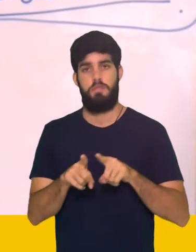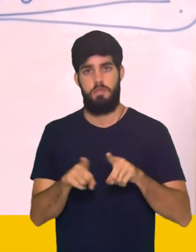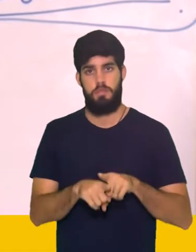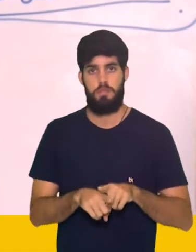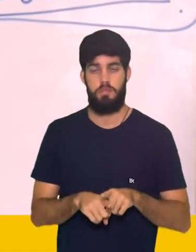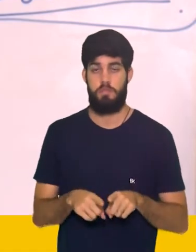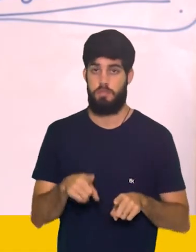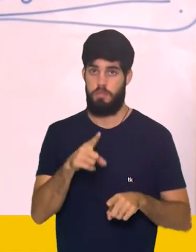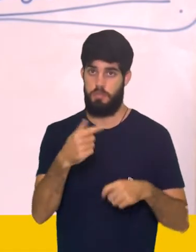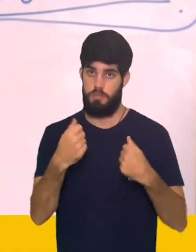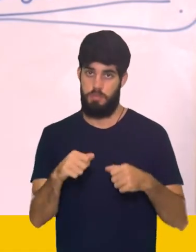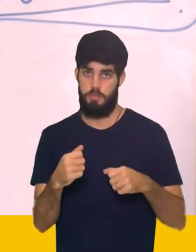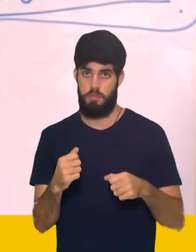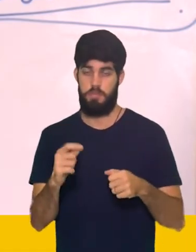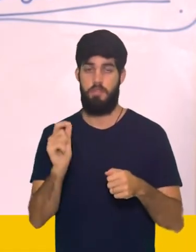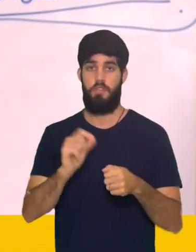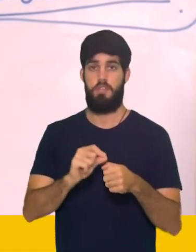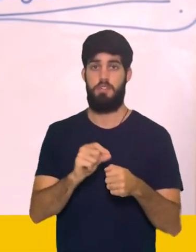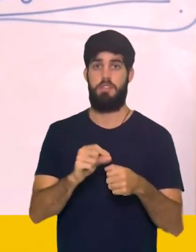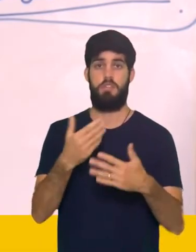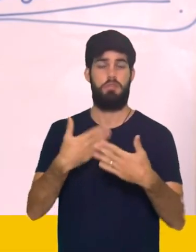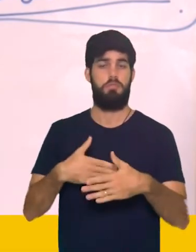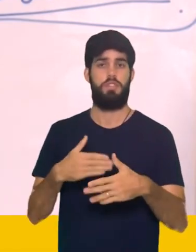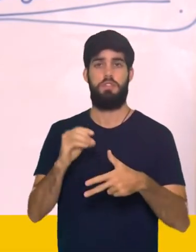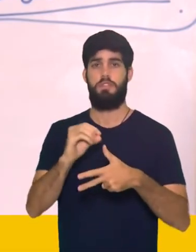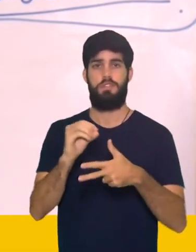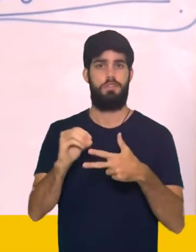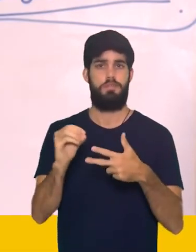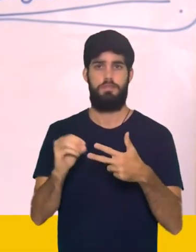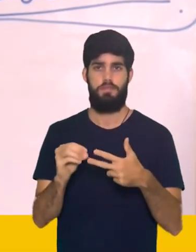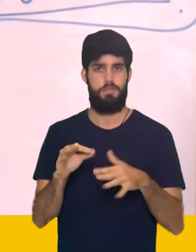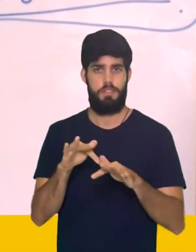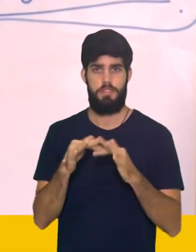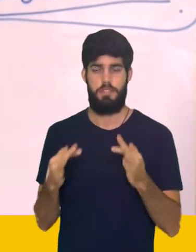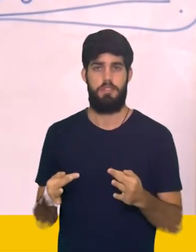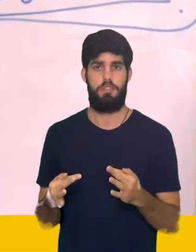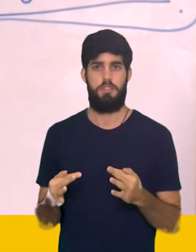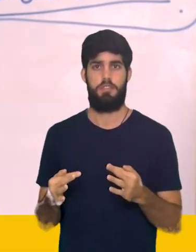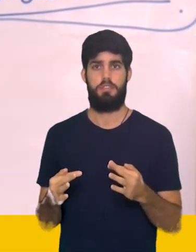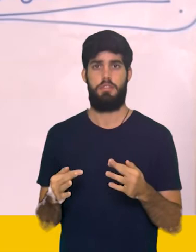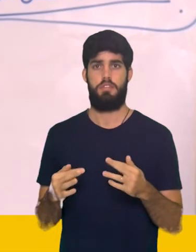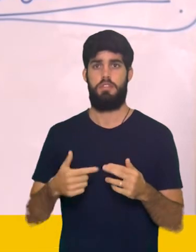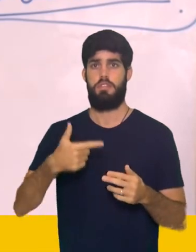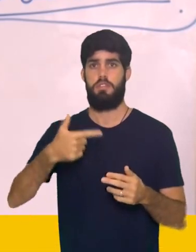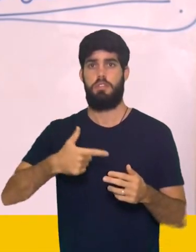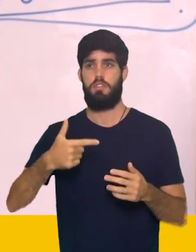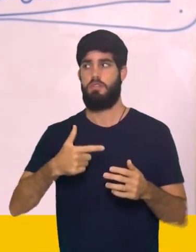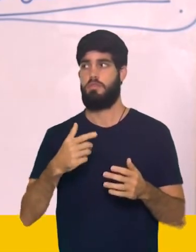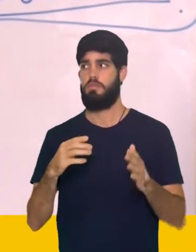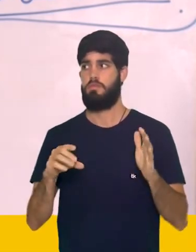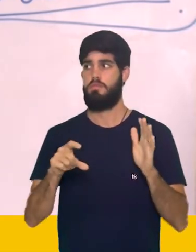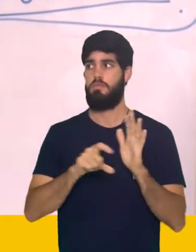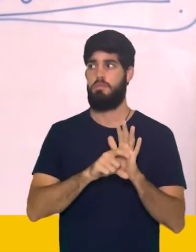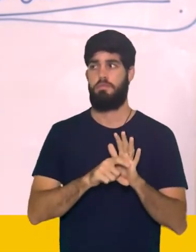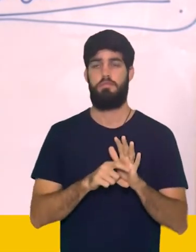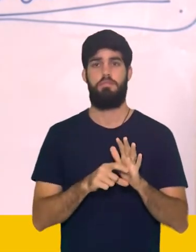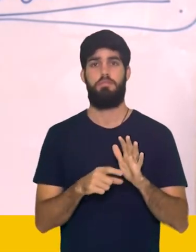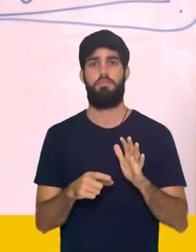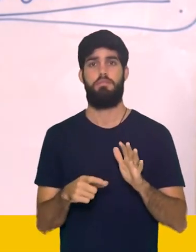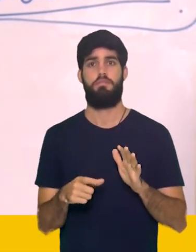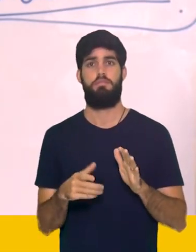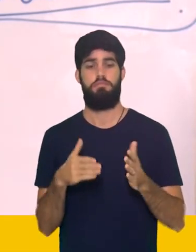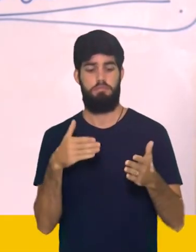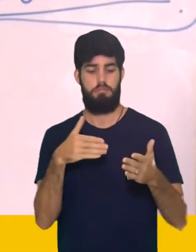isso que você tem que fazer na prova do Enem. É simples. E a gente já passou para a segunda parte, que é delimitar o